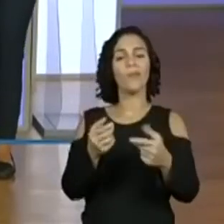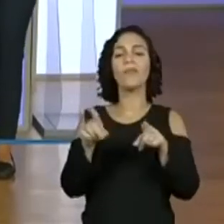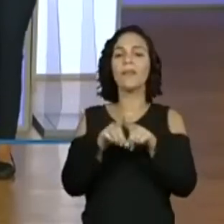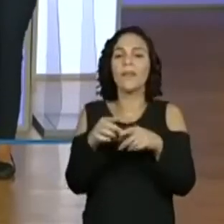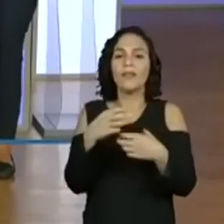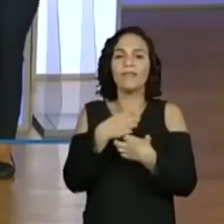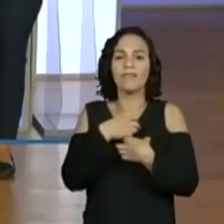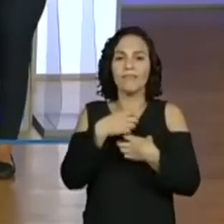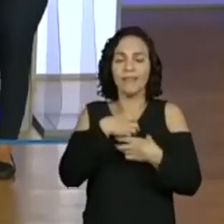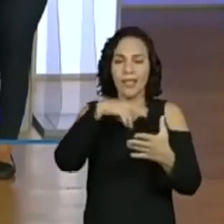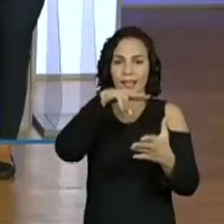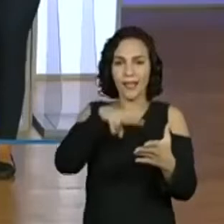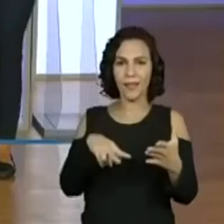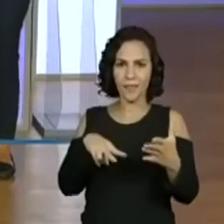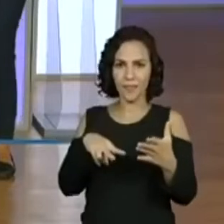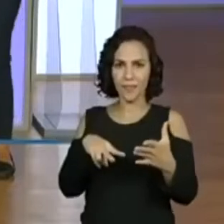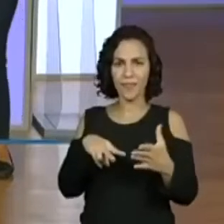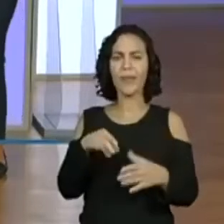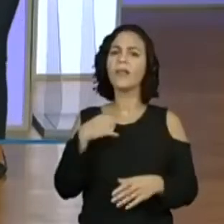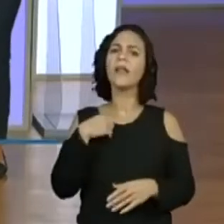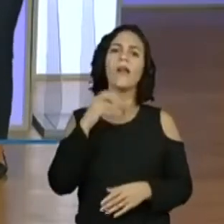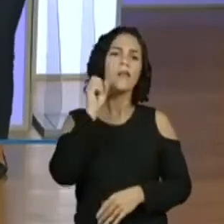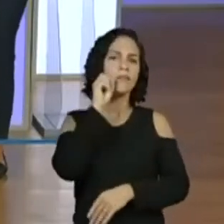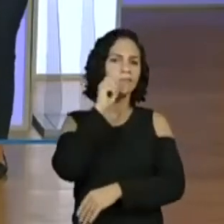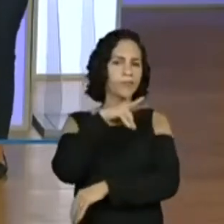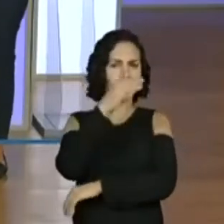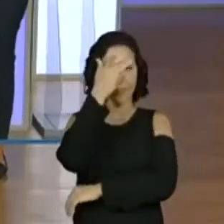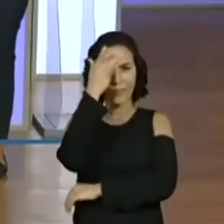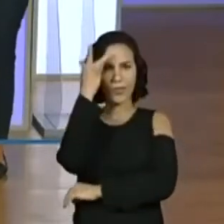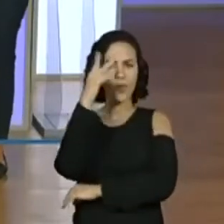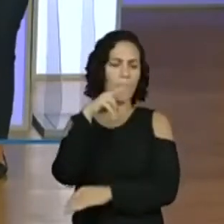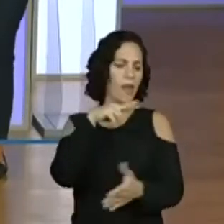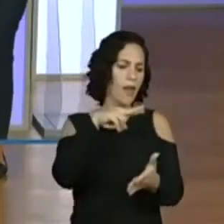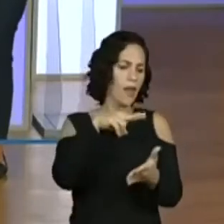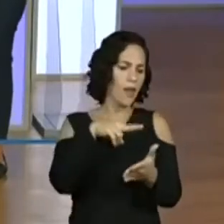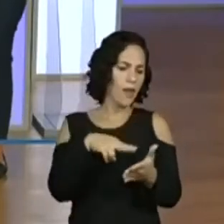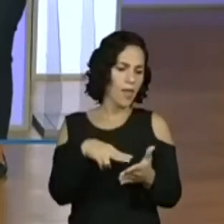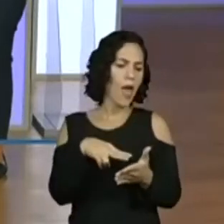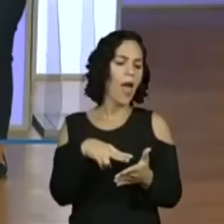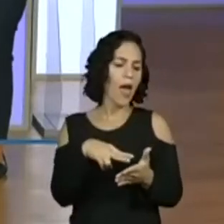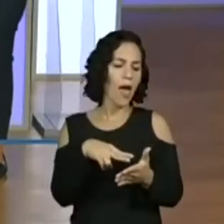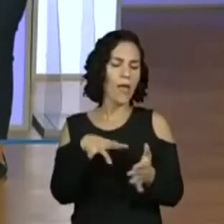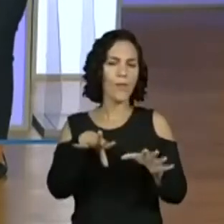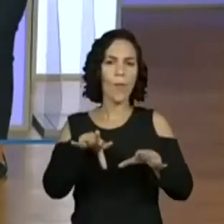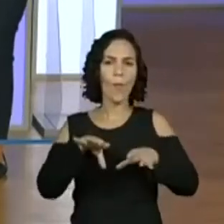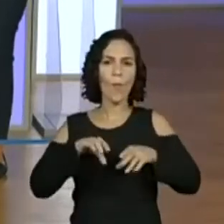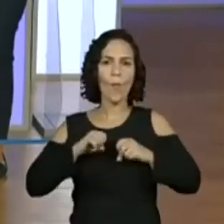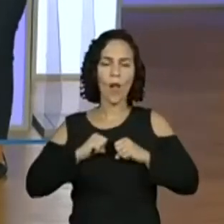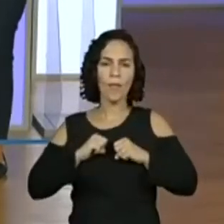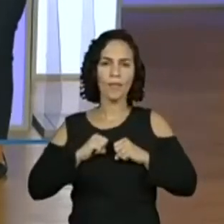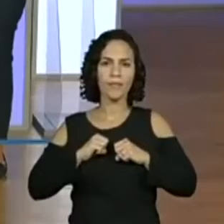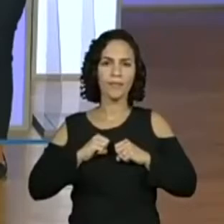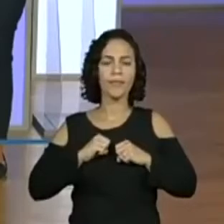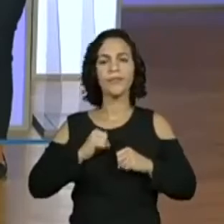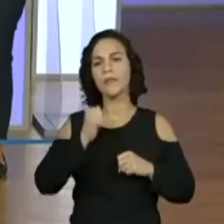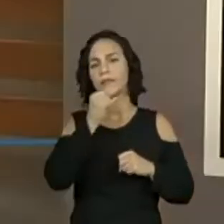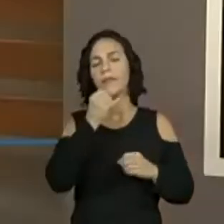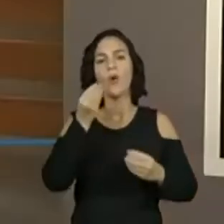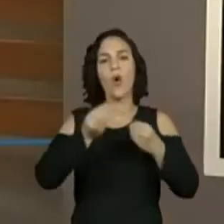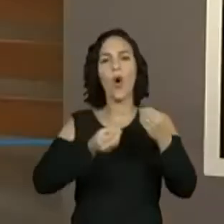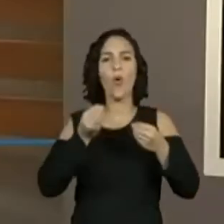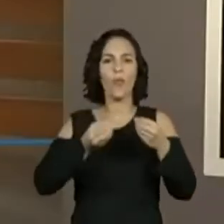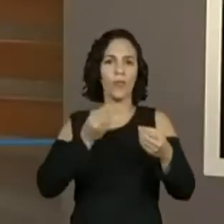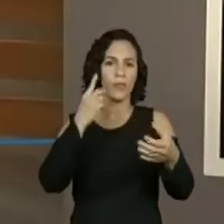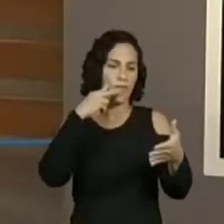quando eu vejo alguém lendo, eu estou aprendendo como é que se lê. As pausas, lógico, no tempo de